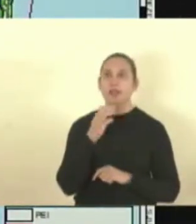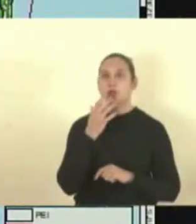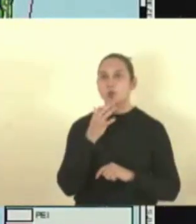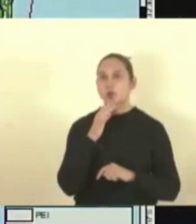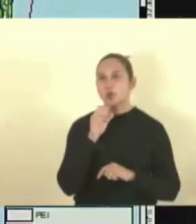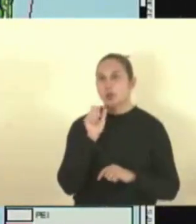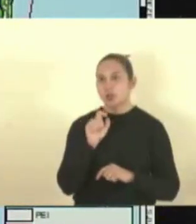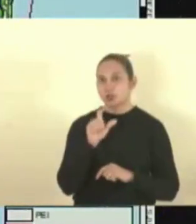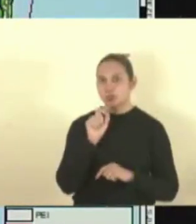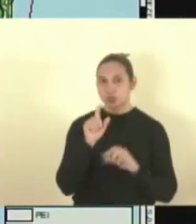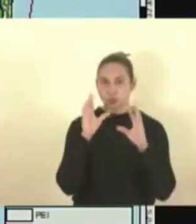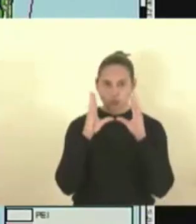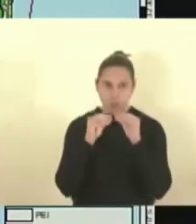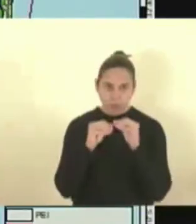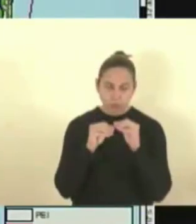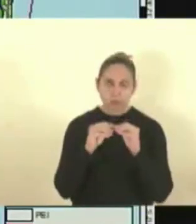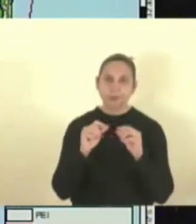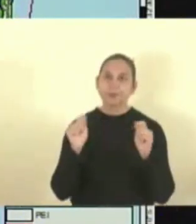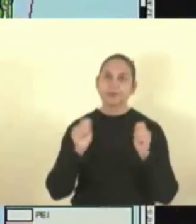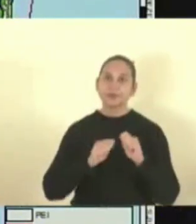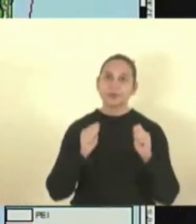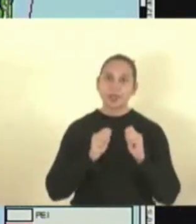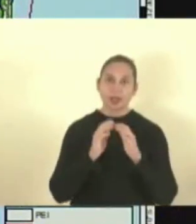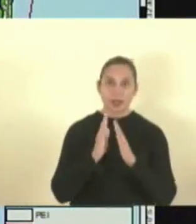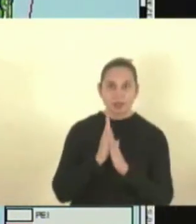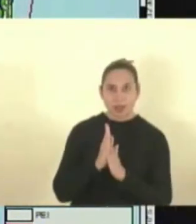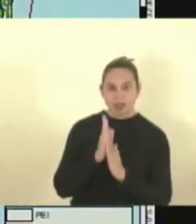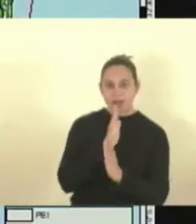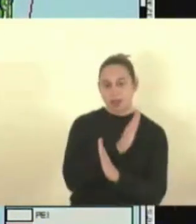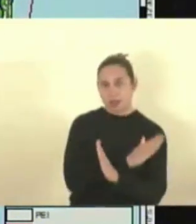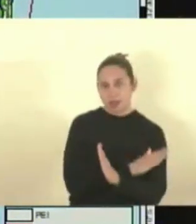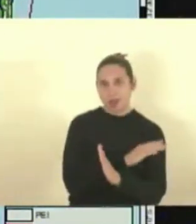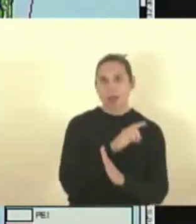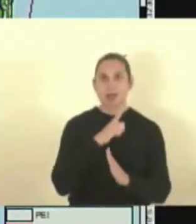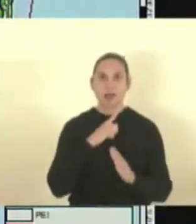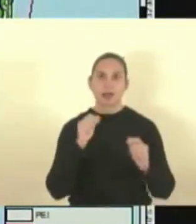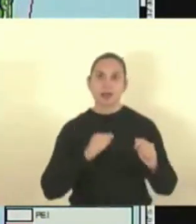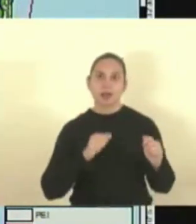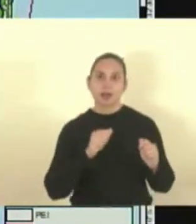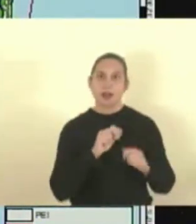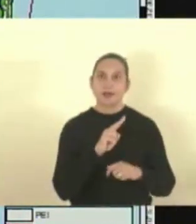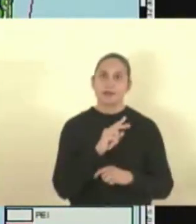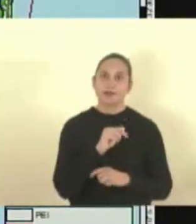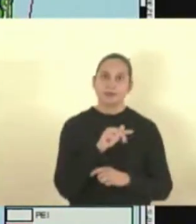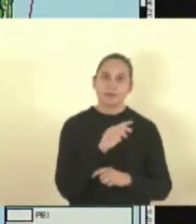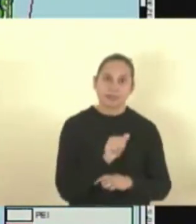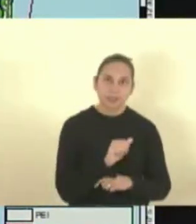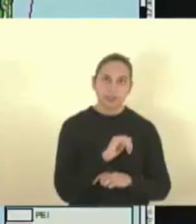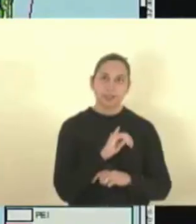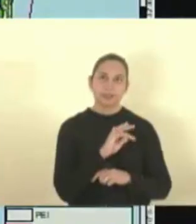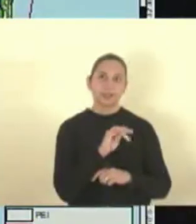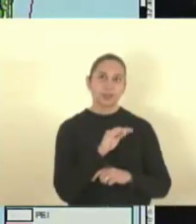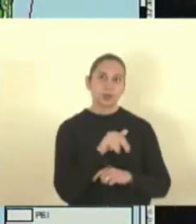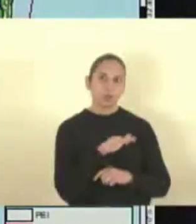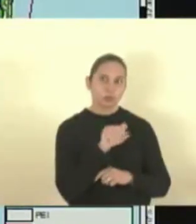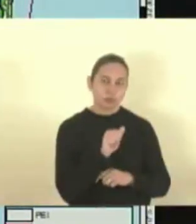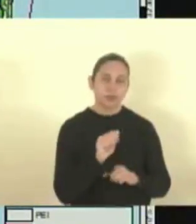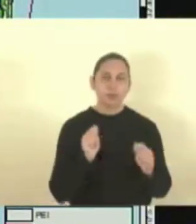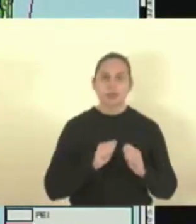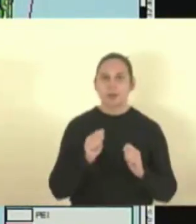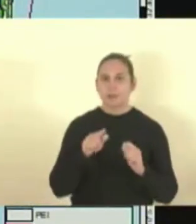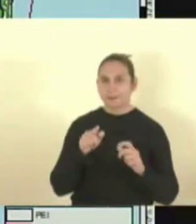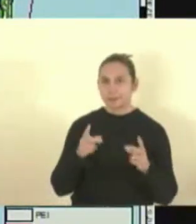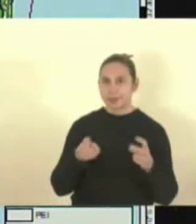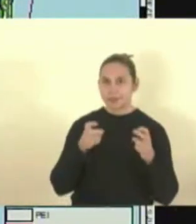menor do lado, a gente consegue ver justamente os banhados, a vila de Itaúna, aqui no centro centro-esquerda da fotografia, e essas